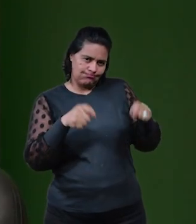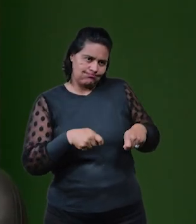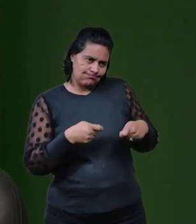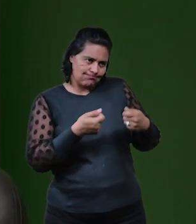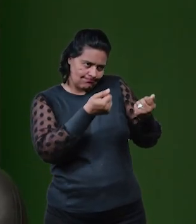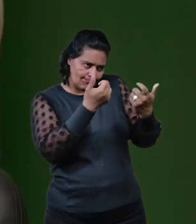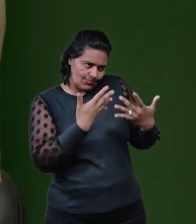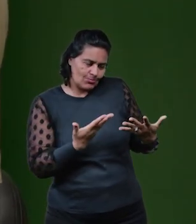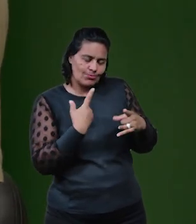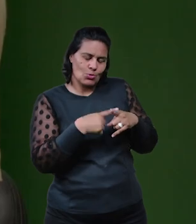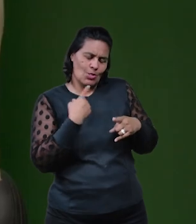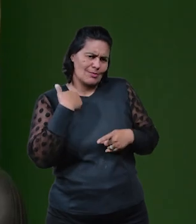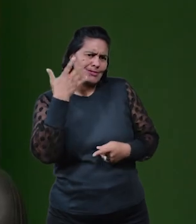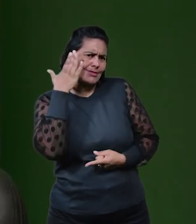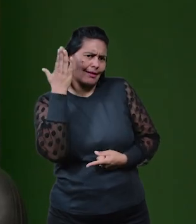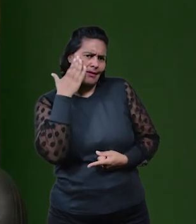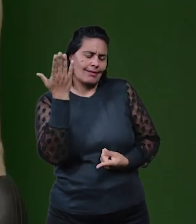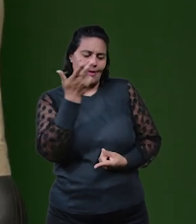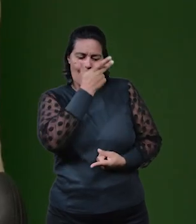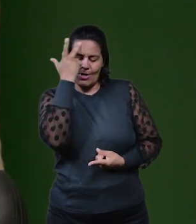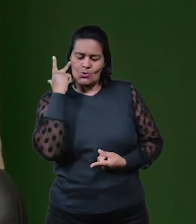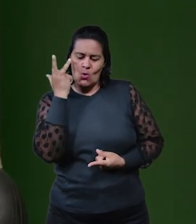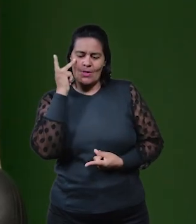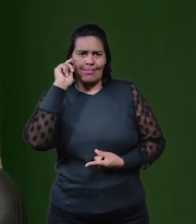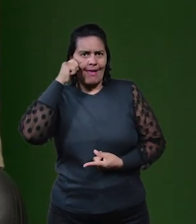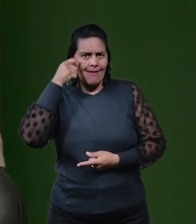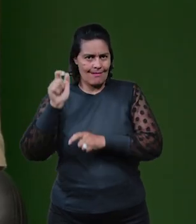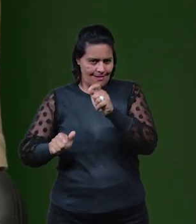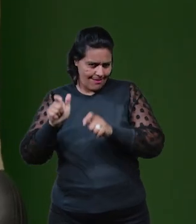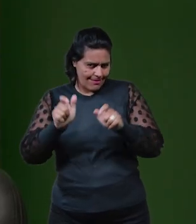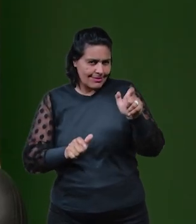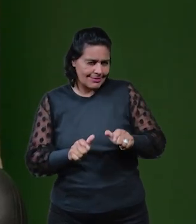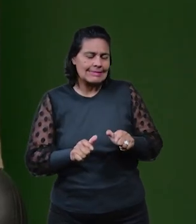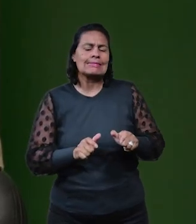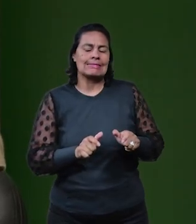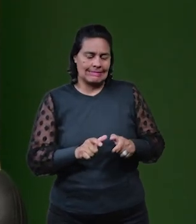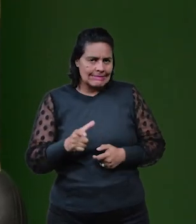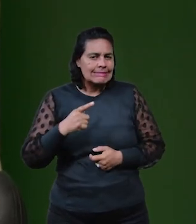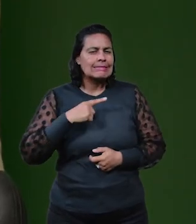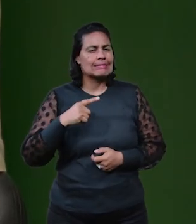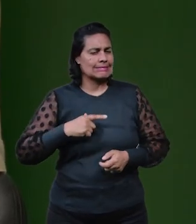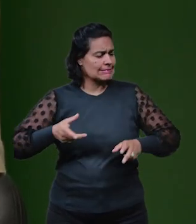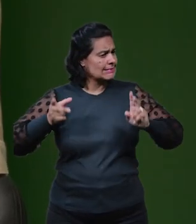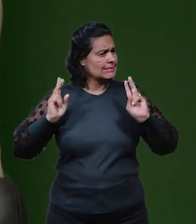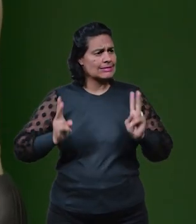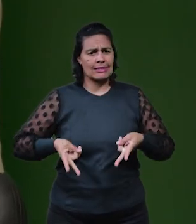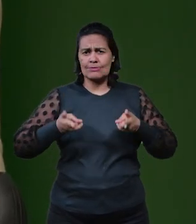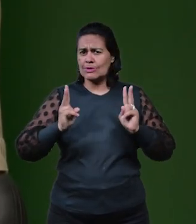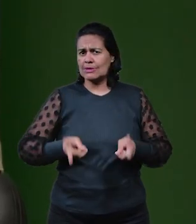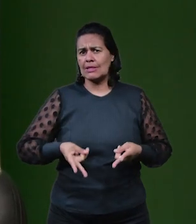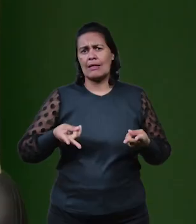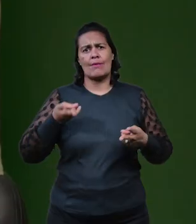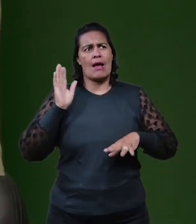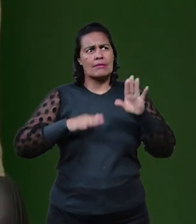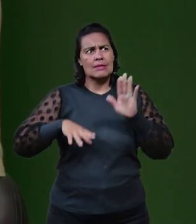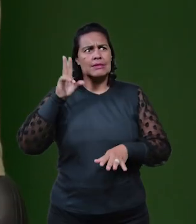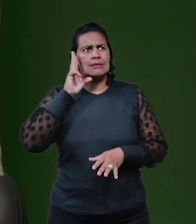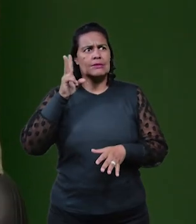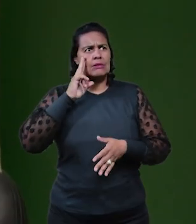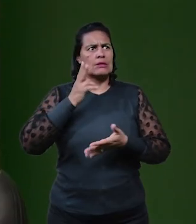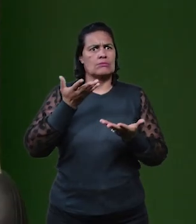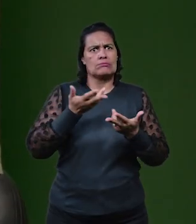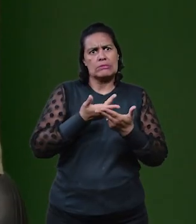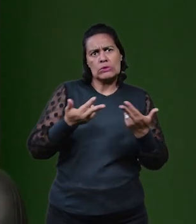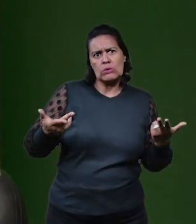que pessoas negras, como somos, sempre, majoritariamente, tem uma história muito forte, assim,